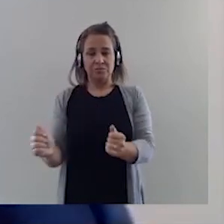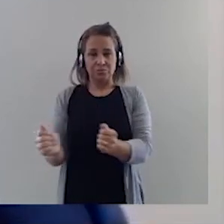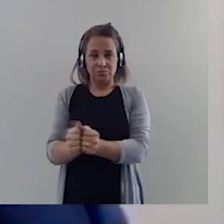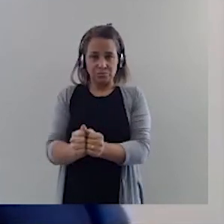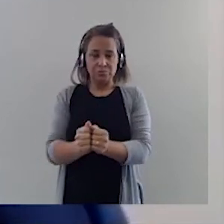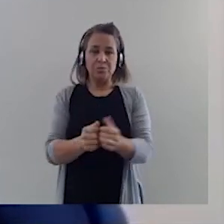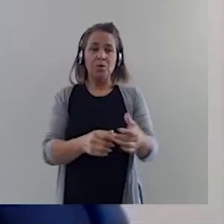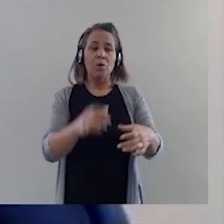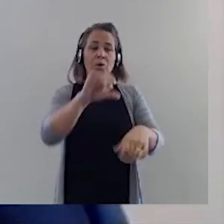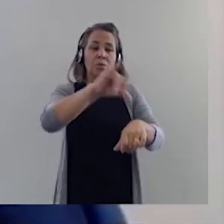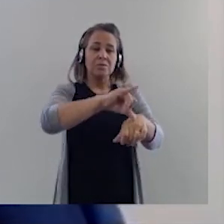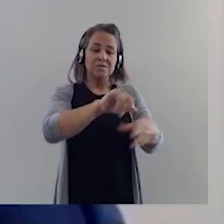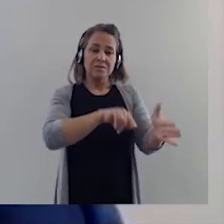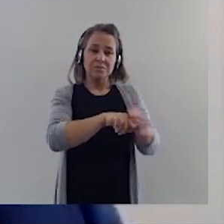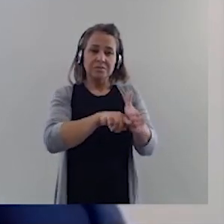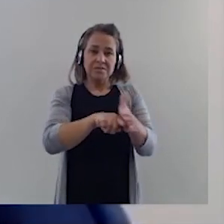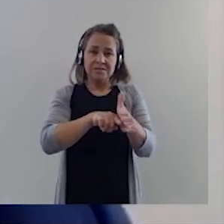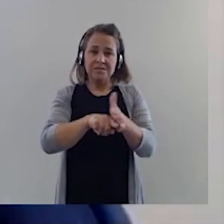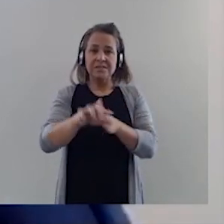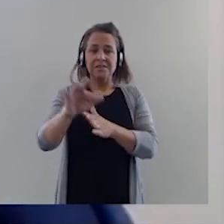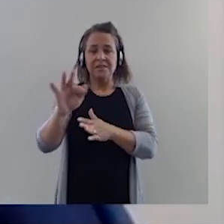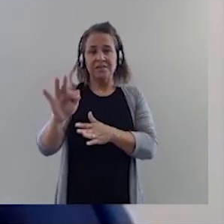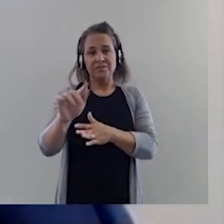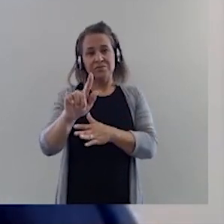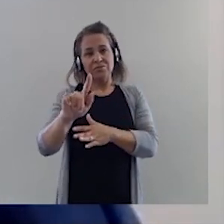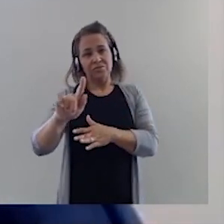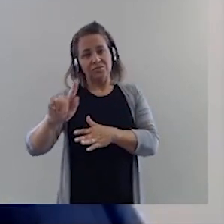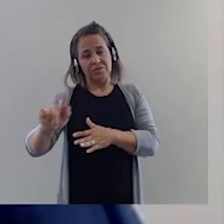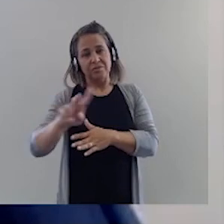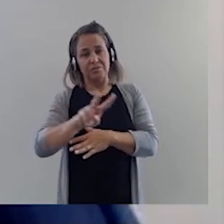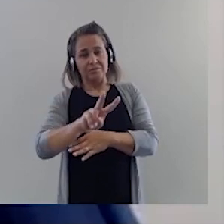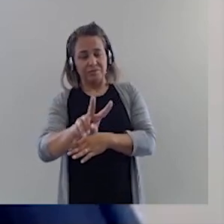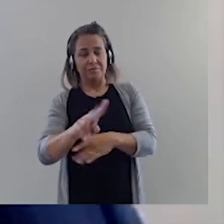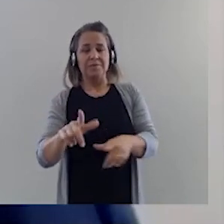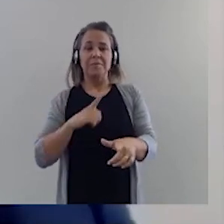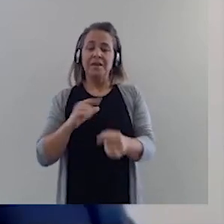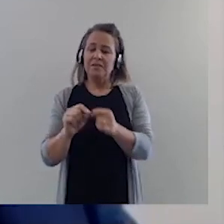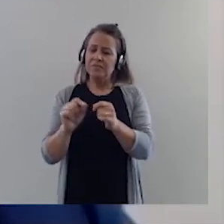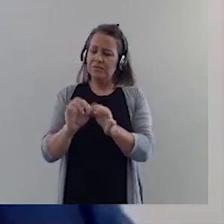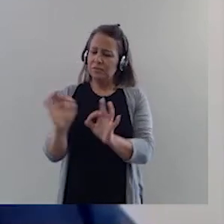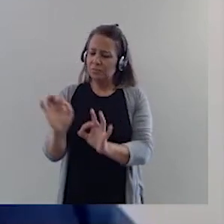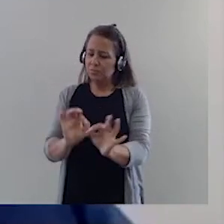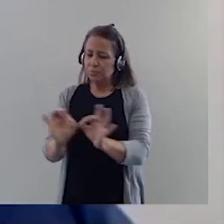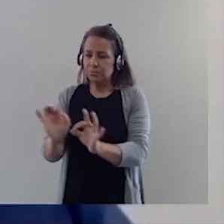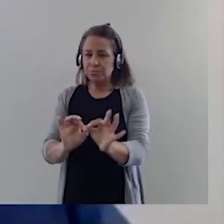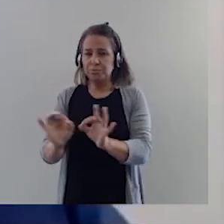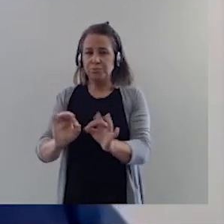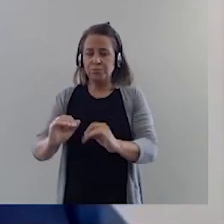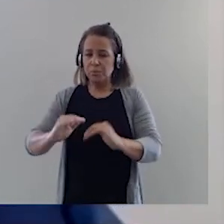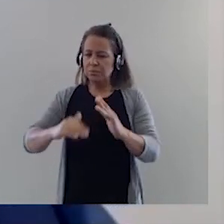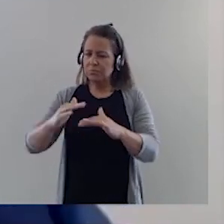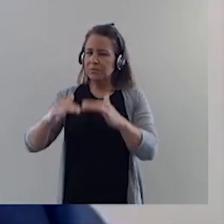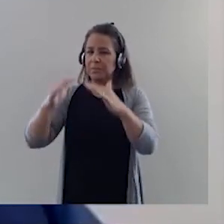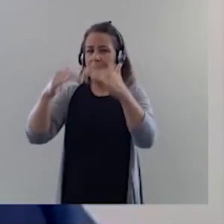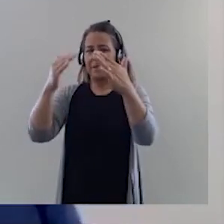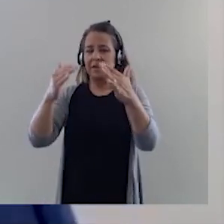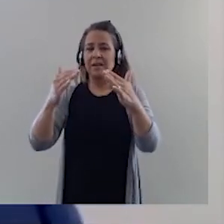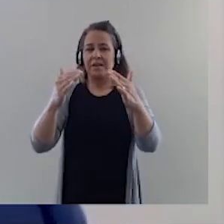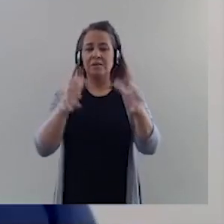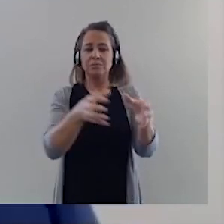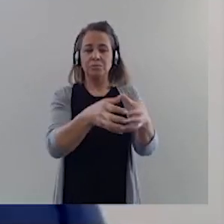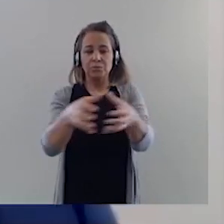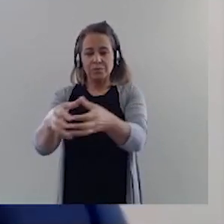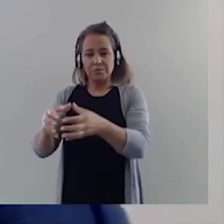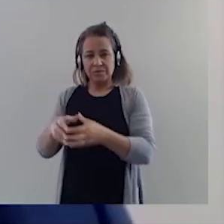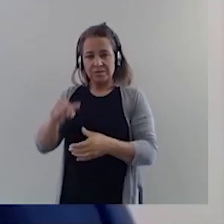da Fundação Getúlio Vargas. Lavareda analisou o desempenho dos poderes constituídos da